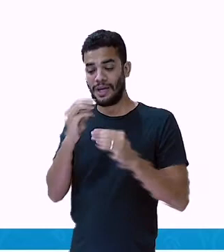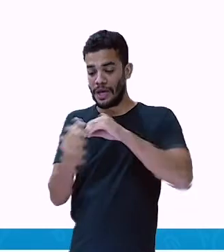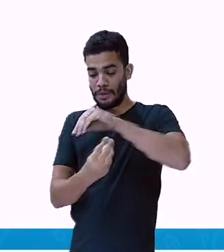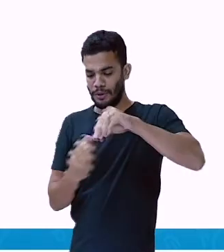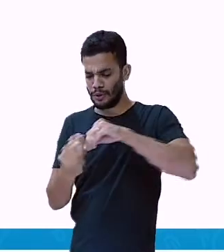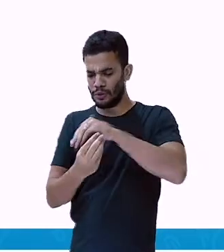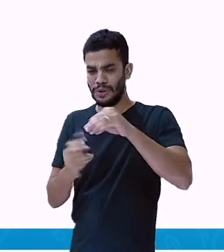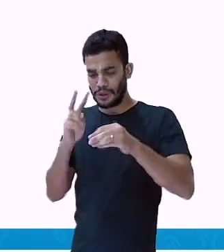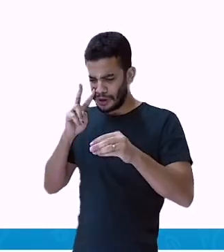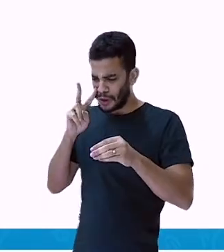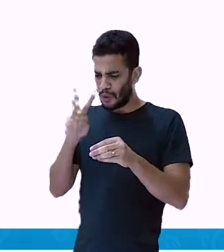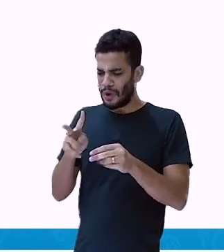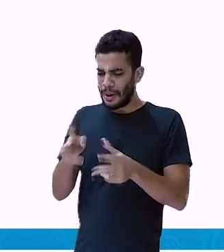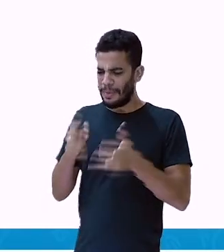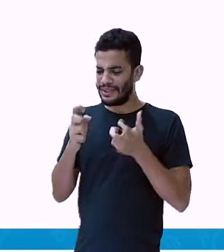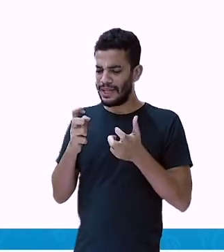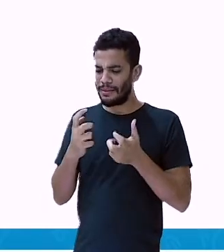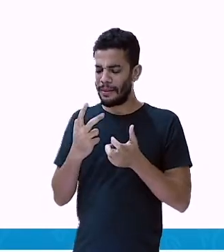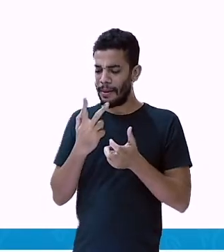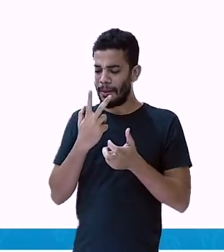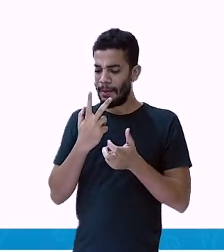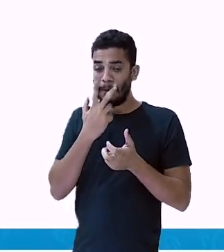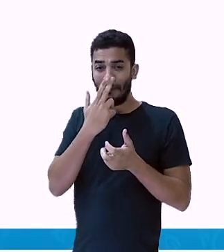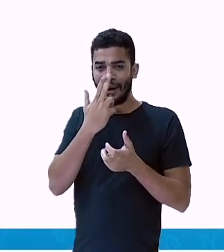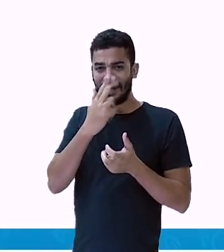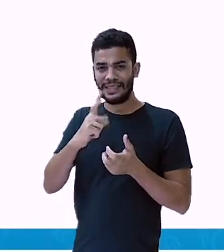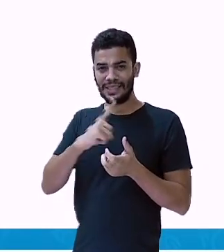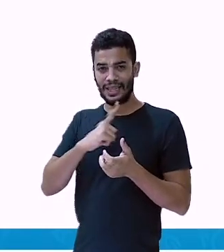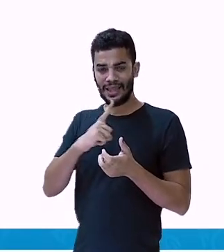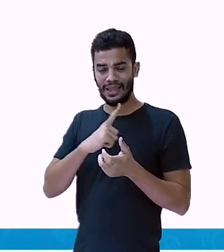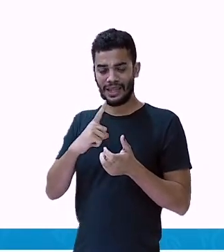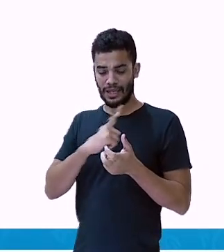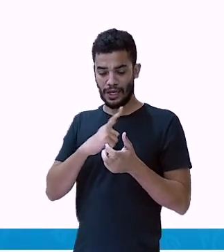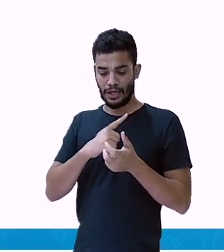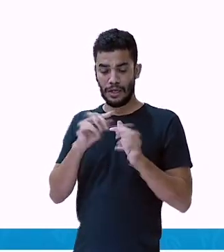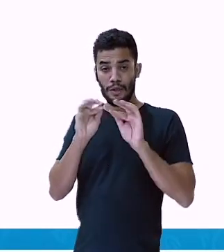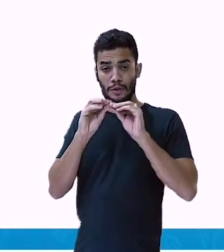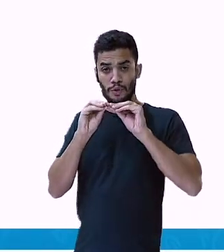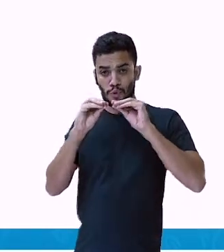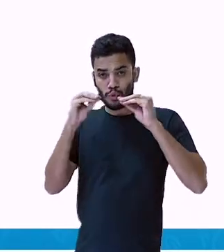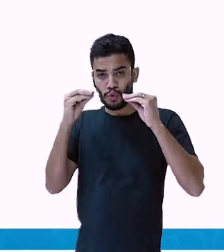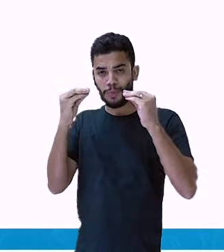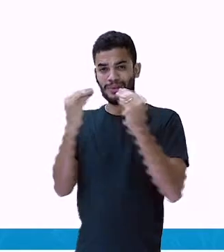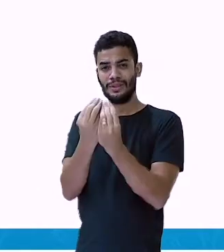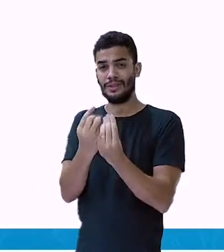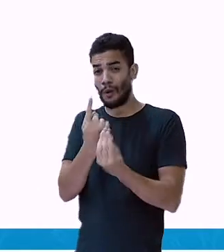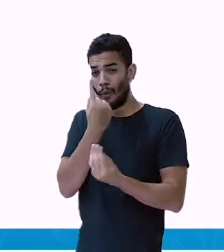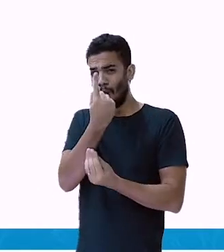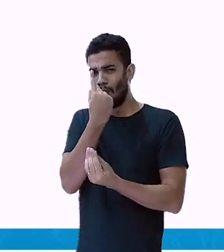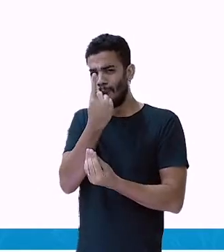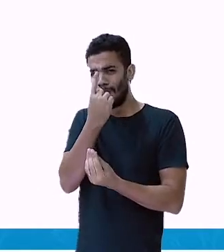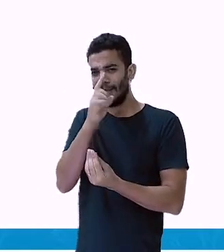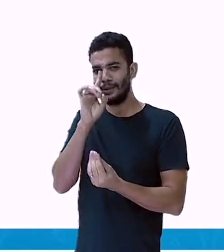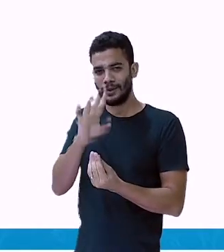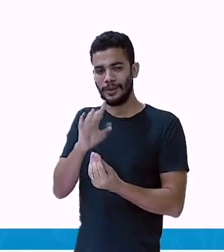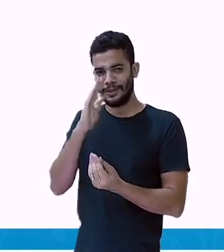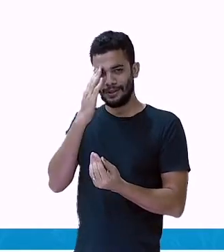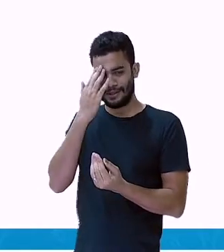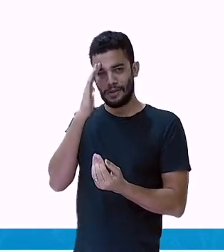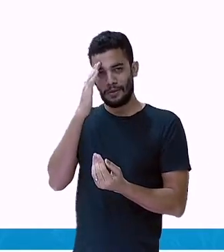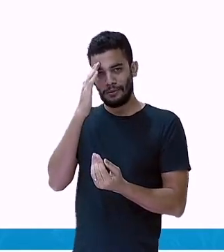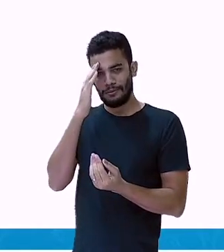cima a baixo, né, em toda a extensão do recipiente, você observa o mesmo